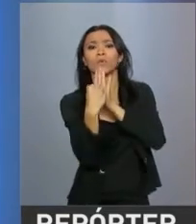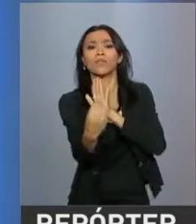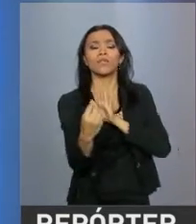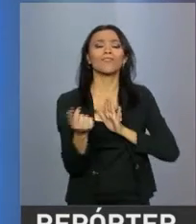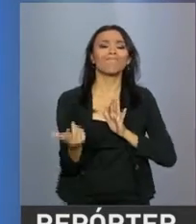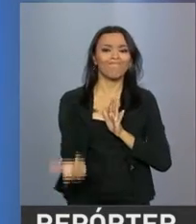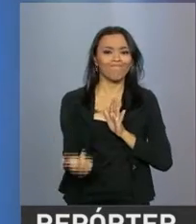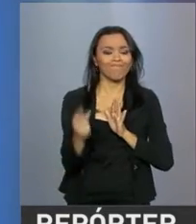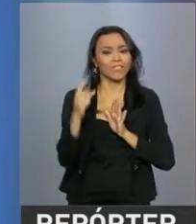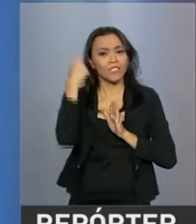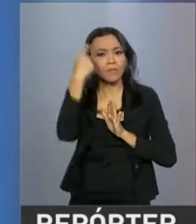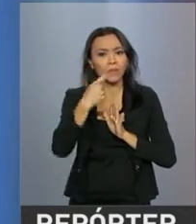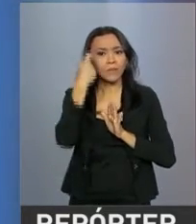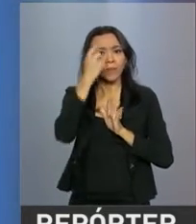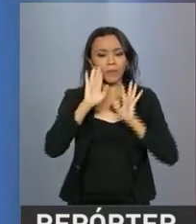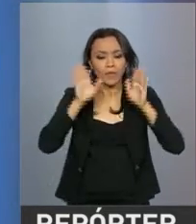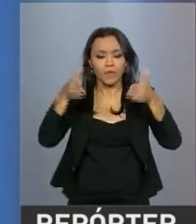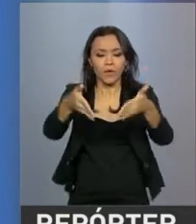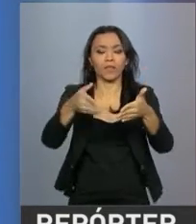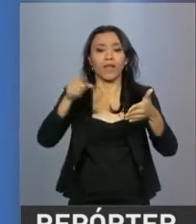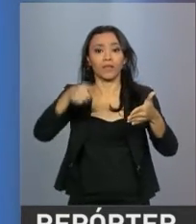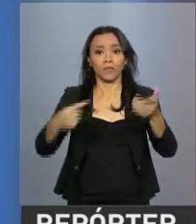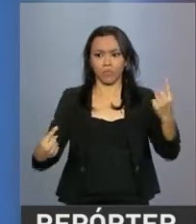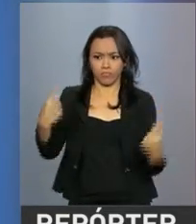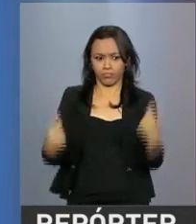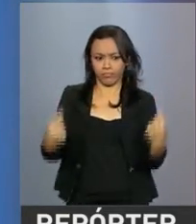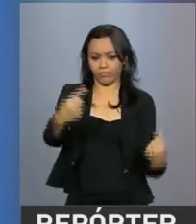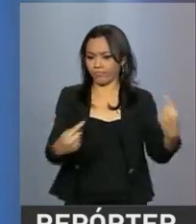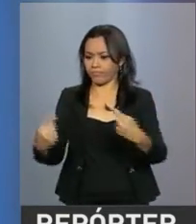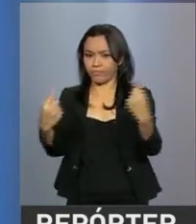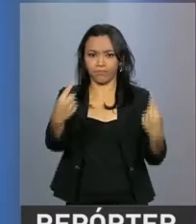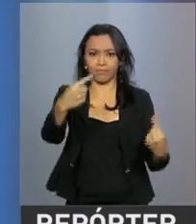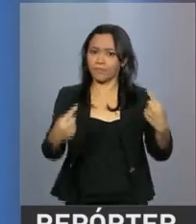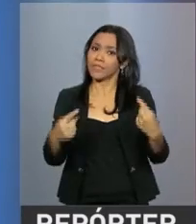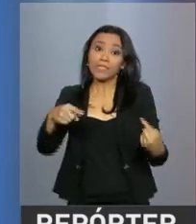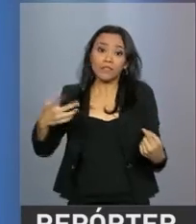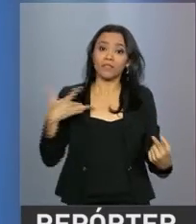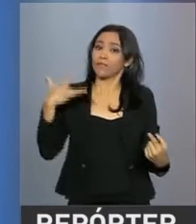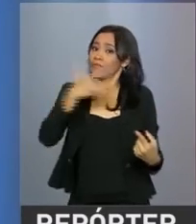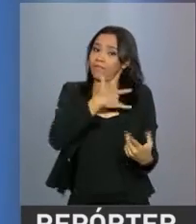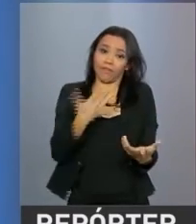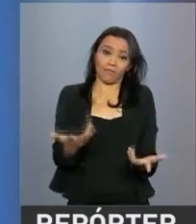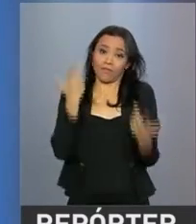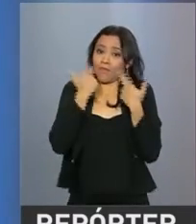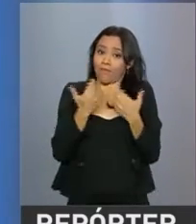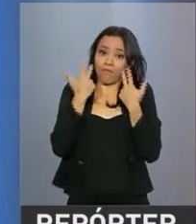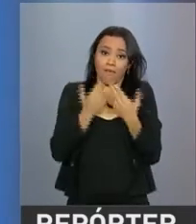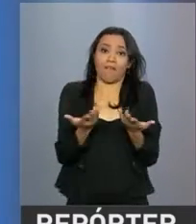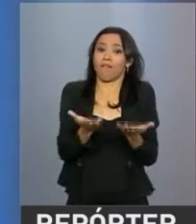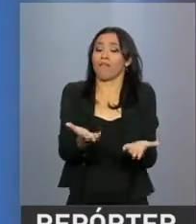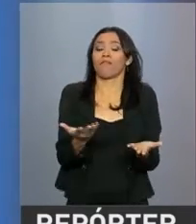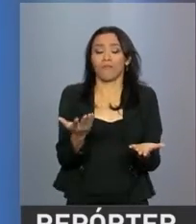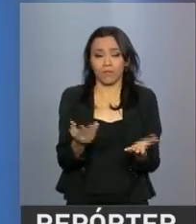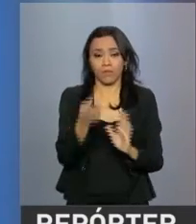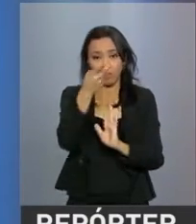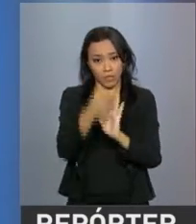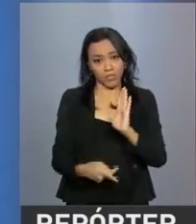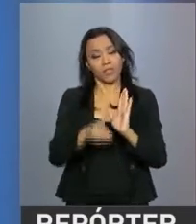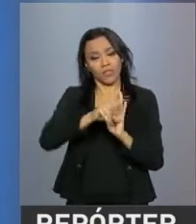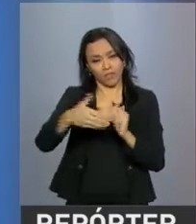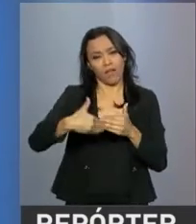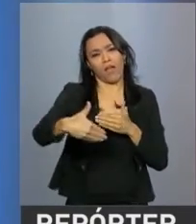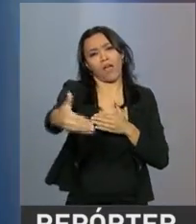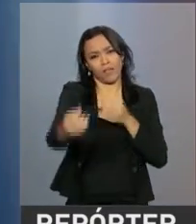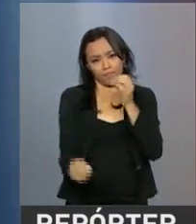mais voltado para uma disputa de mercado, o que é muito salutar para esses projetos que nós vamos colocar aí